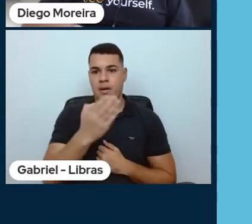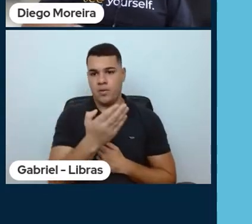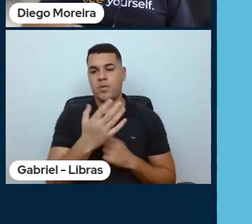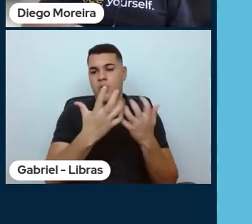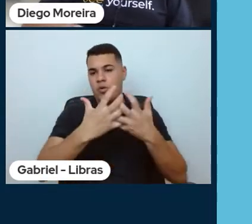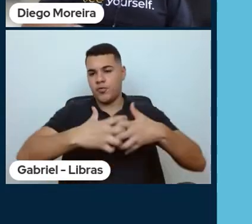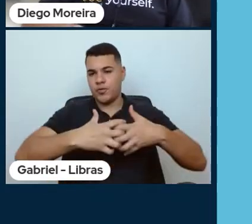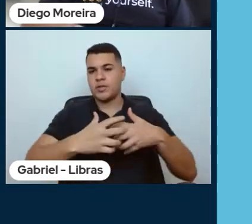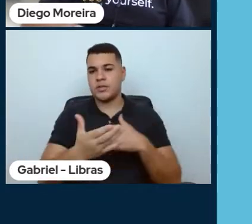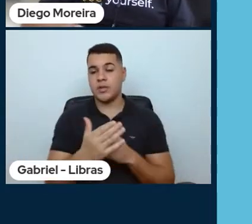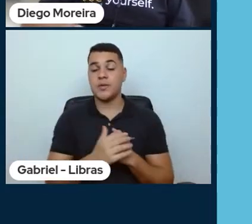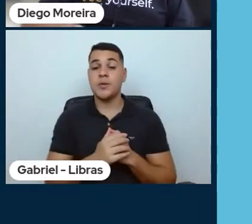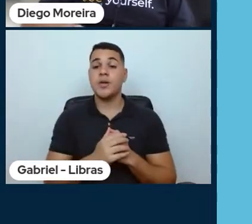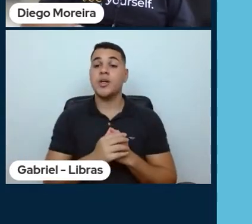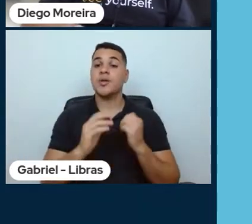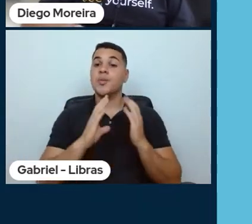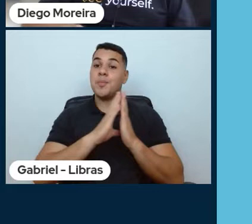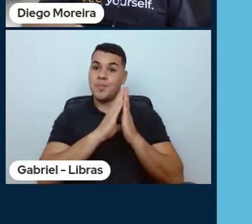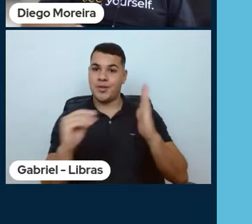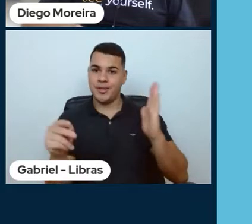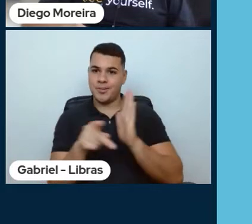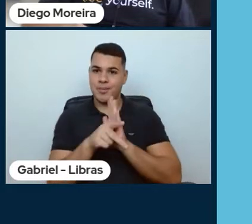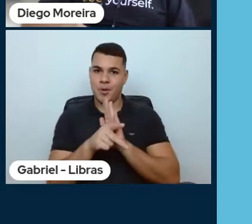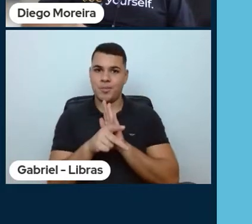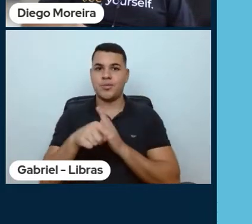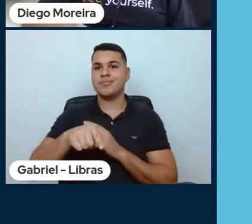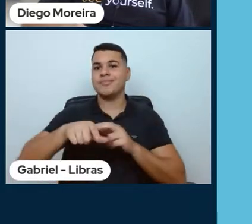pensando no modelo, multicanal.